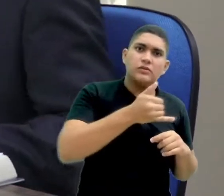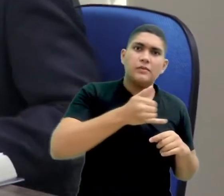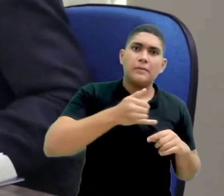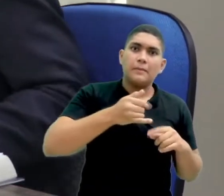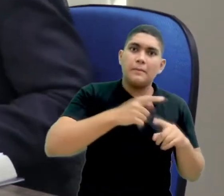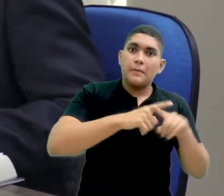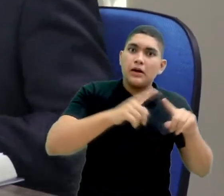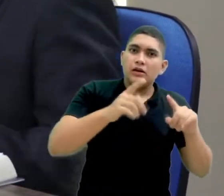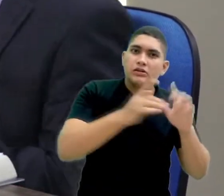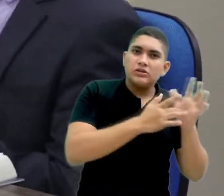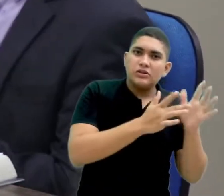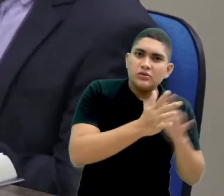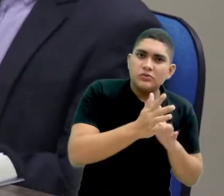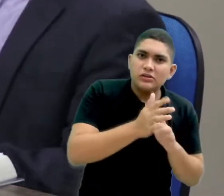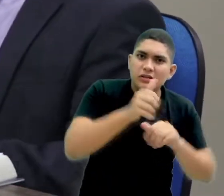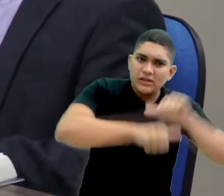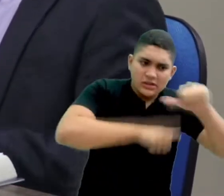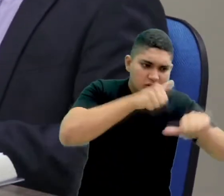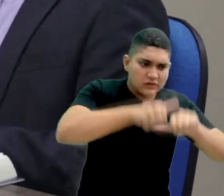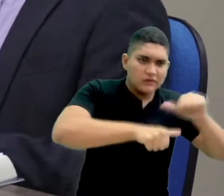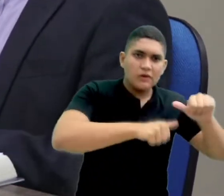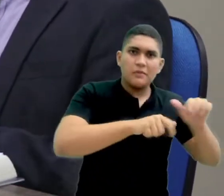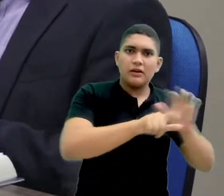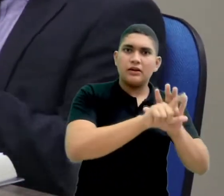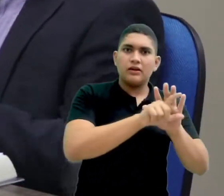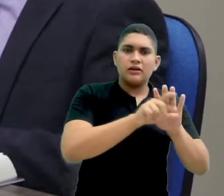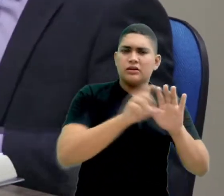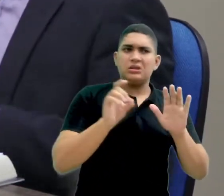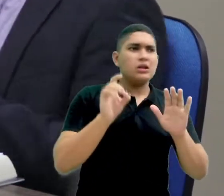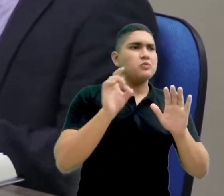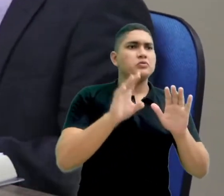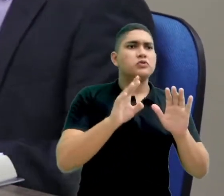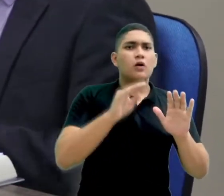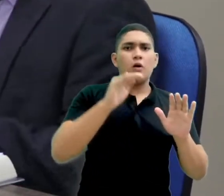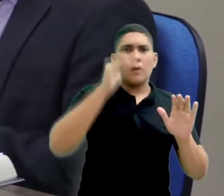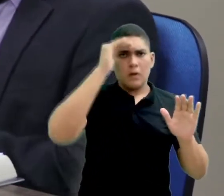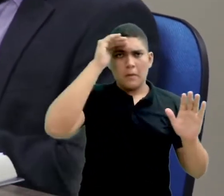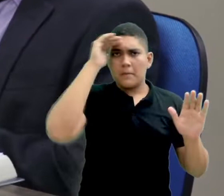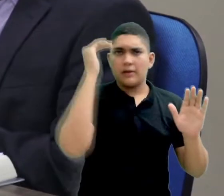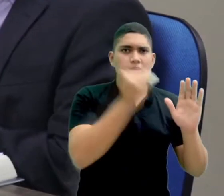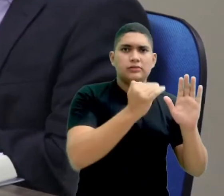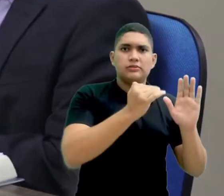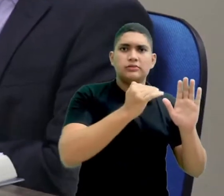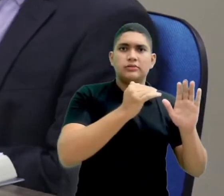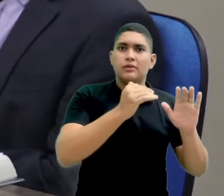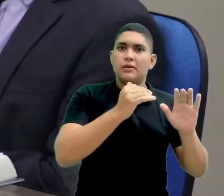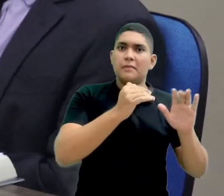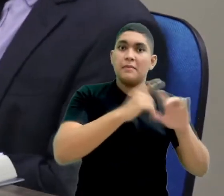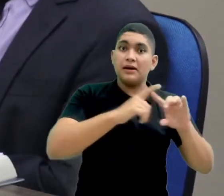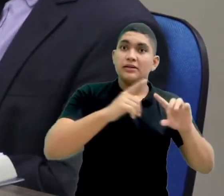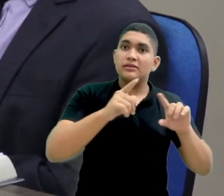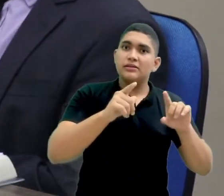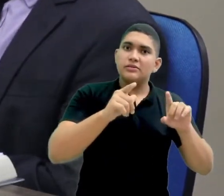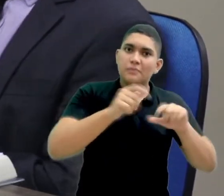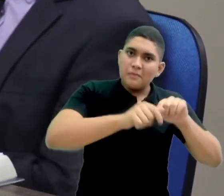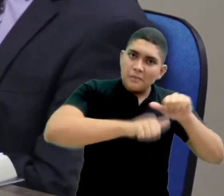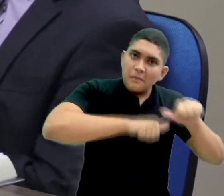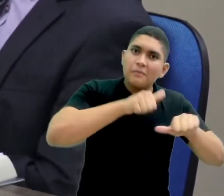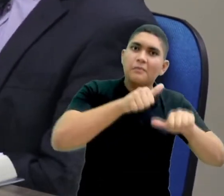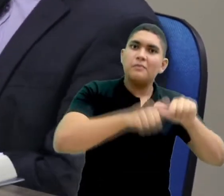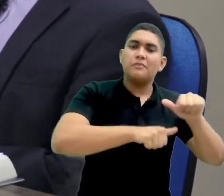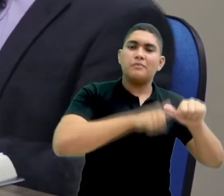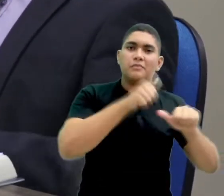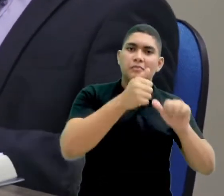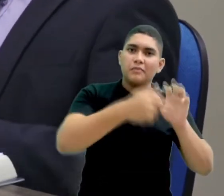lei. Ele não está cumprindo apenas, ele está alterando, ele está mudando. E aí cairia num